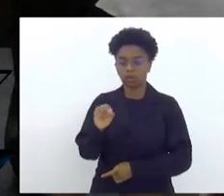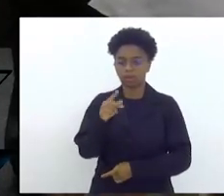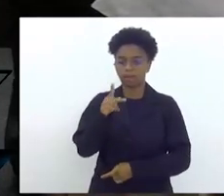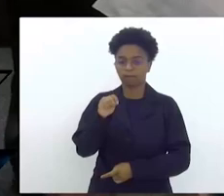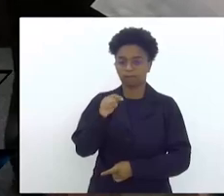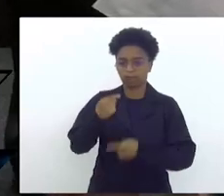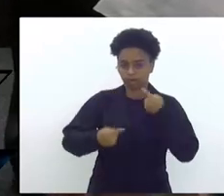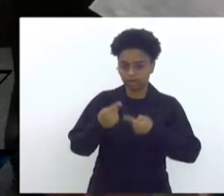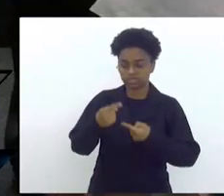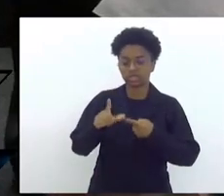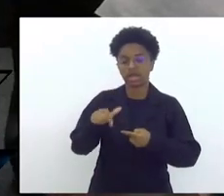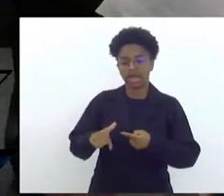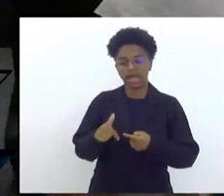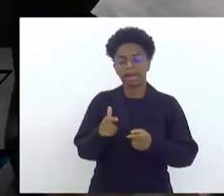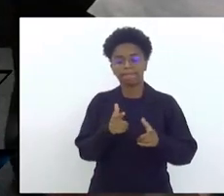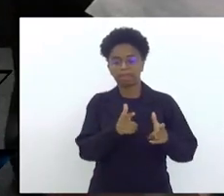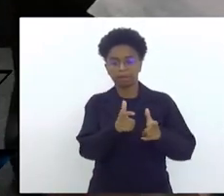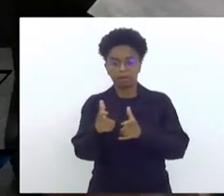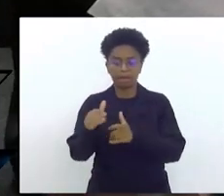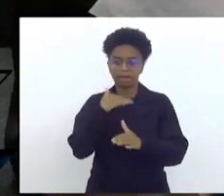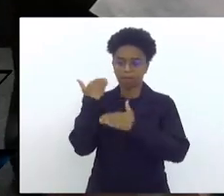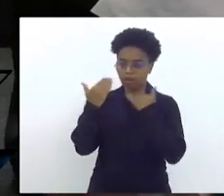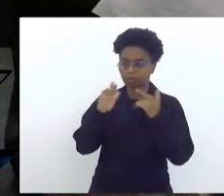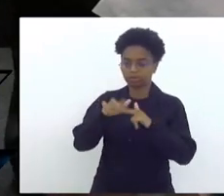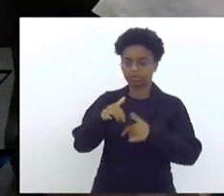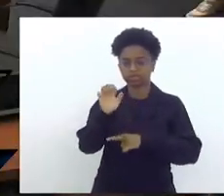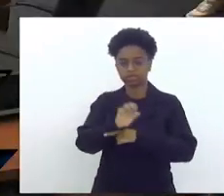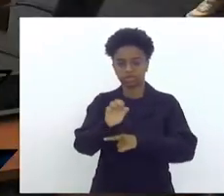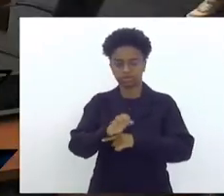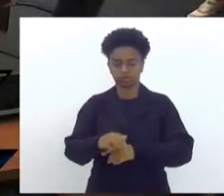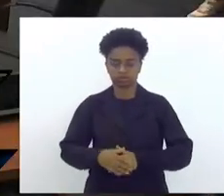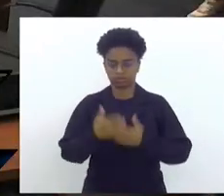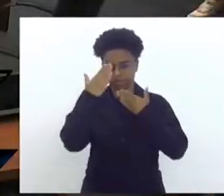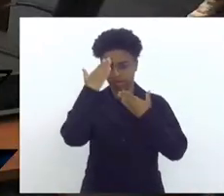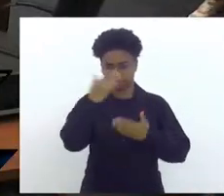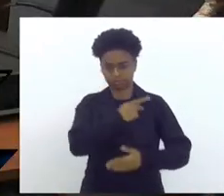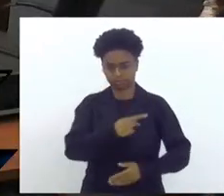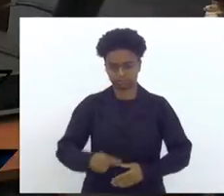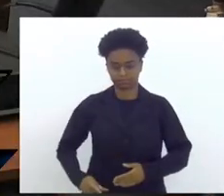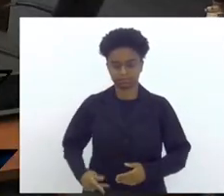assinada pelo braço armado do estado muito obrigada senhora presidente